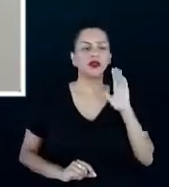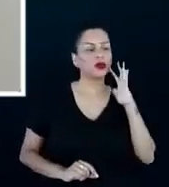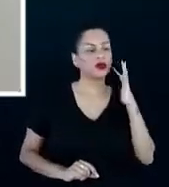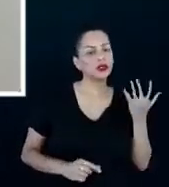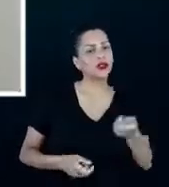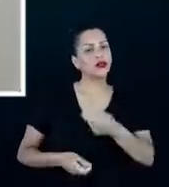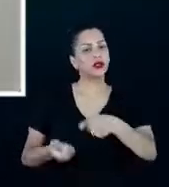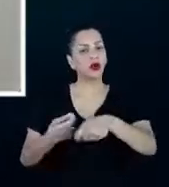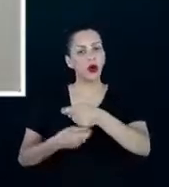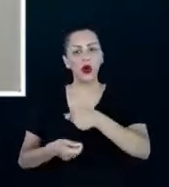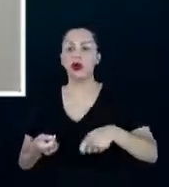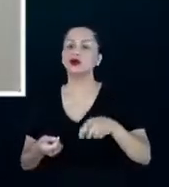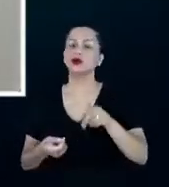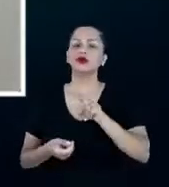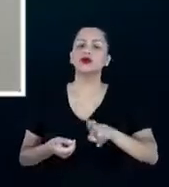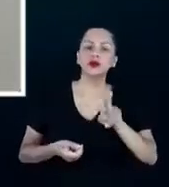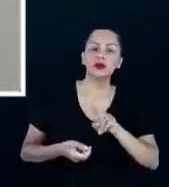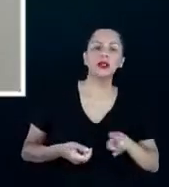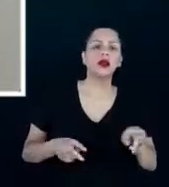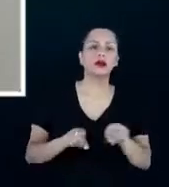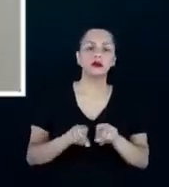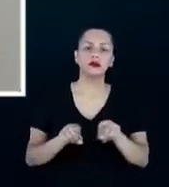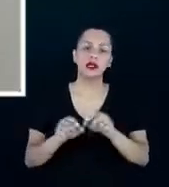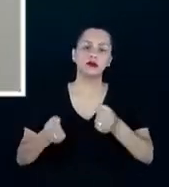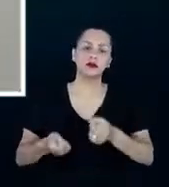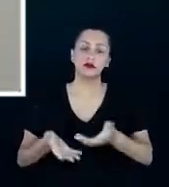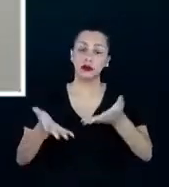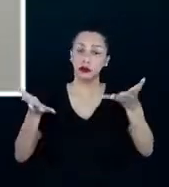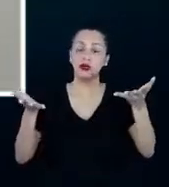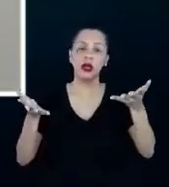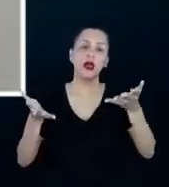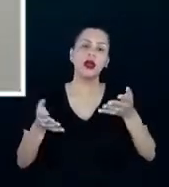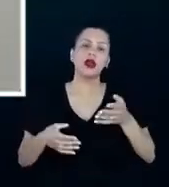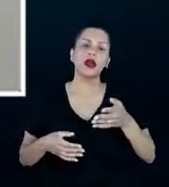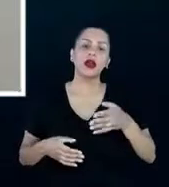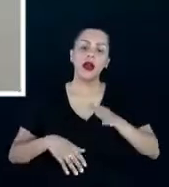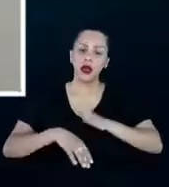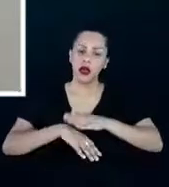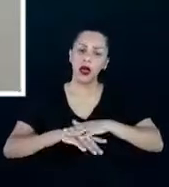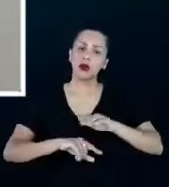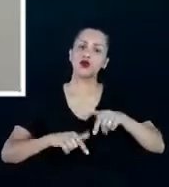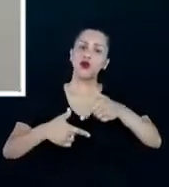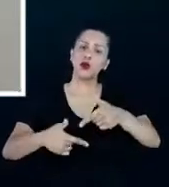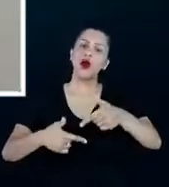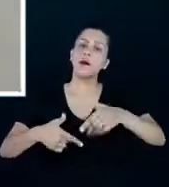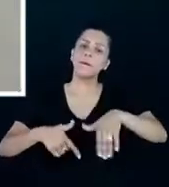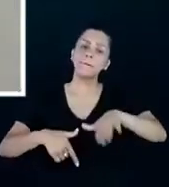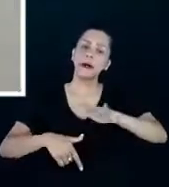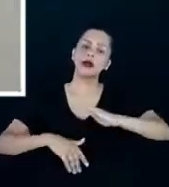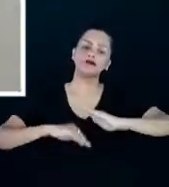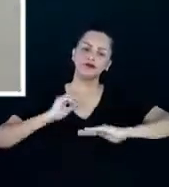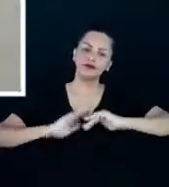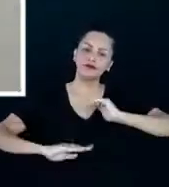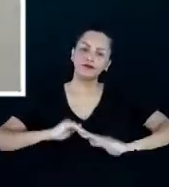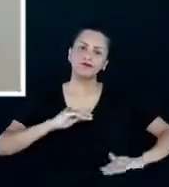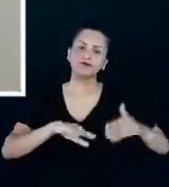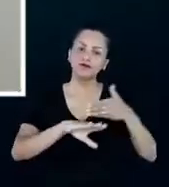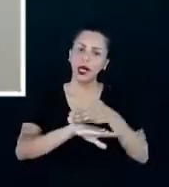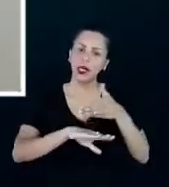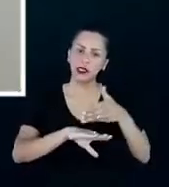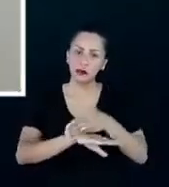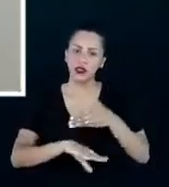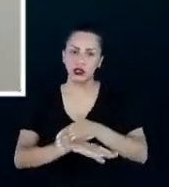para consumir e para gerar, né? Então, para poder atuar da forma mais ativa e participativa no setor